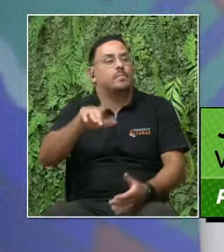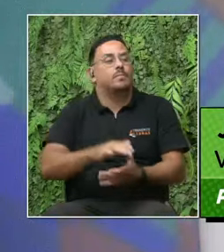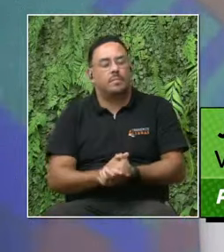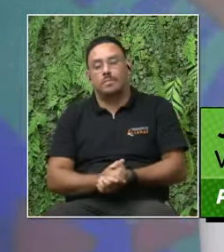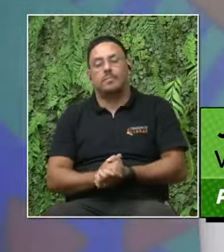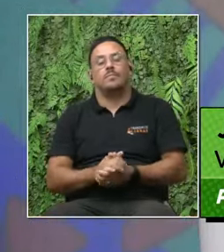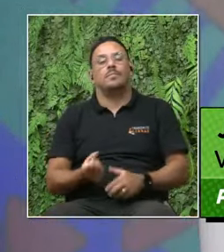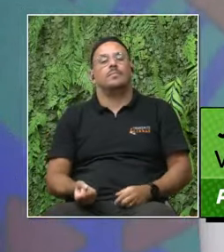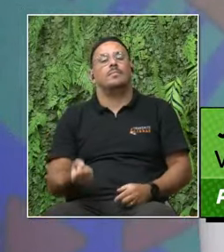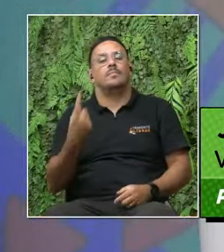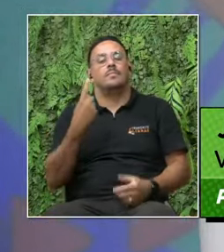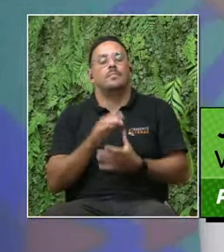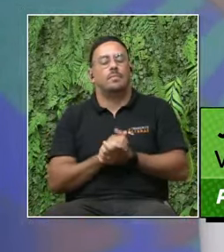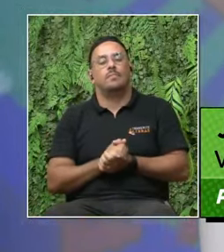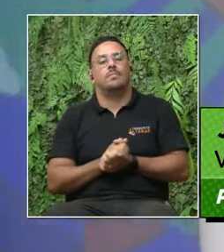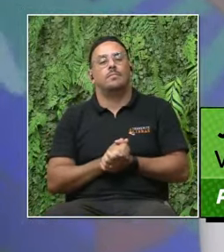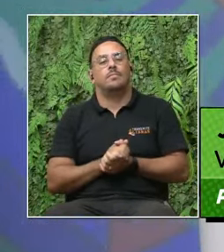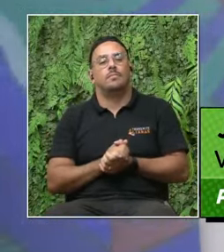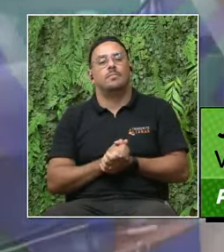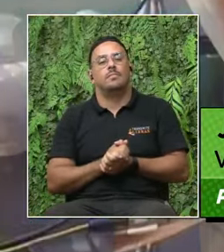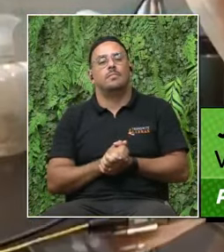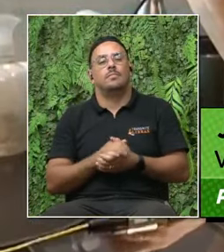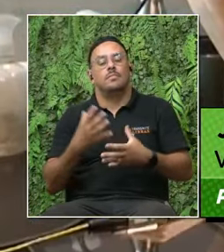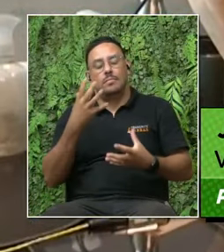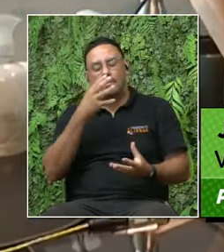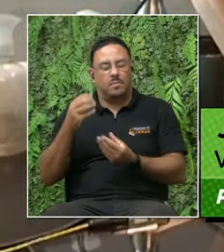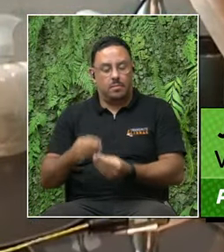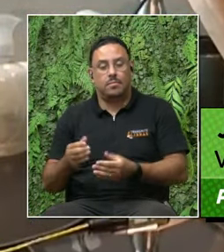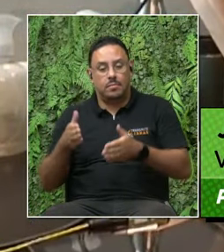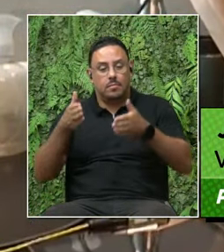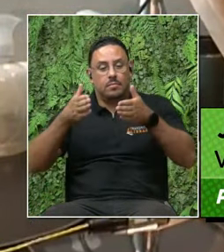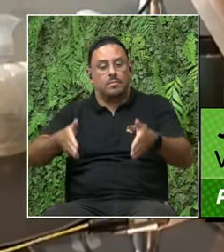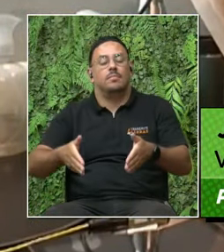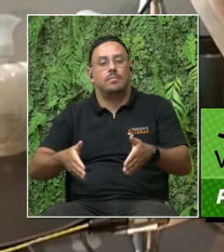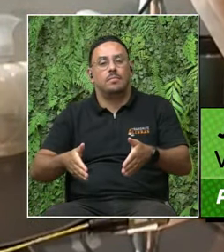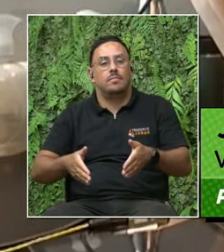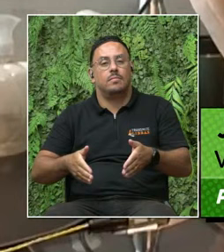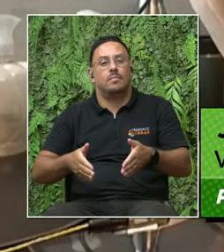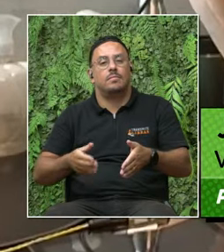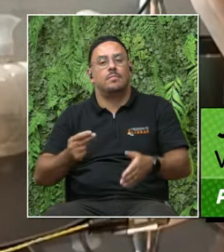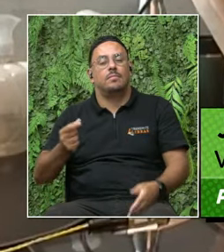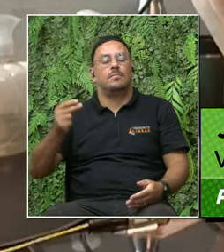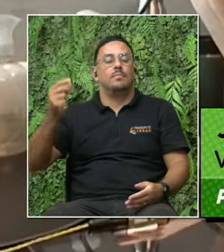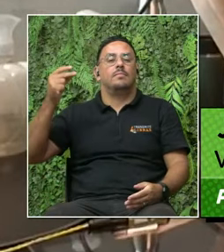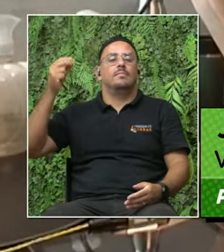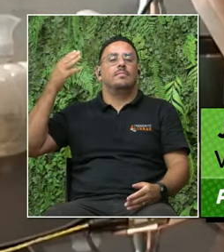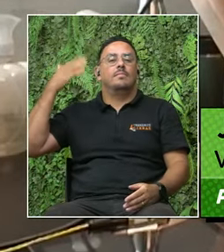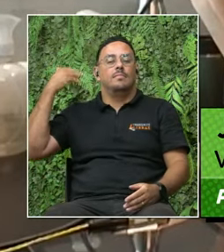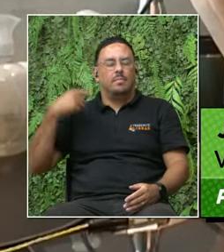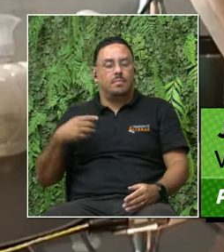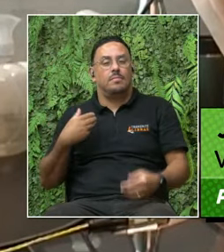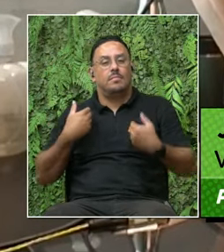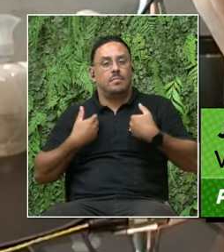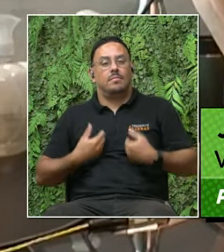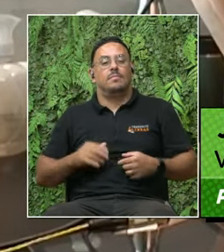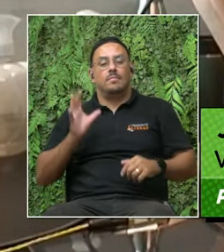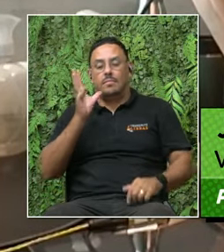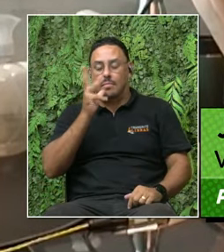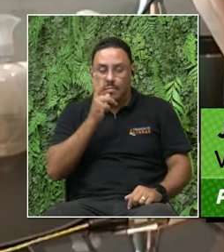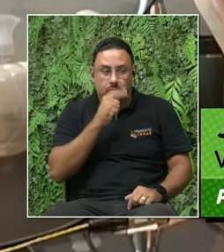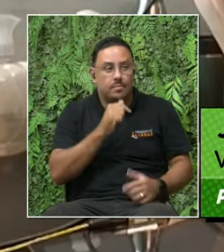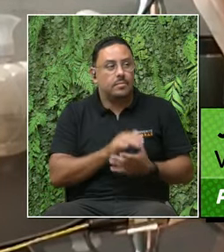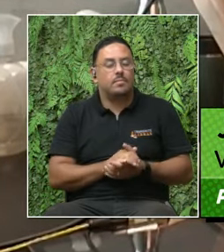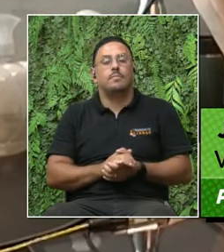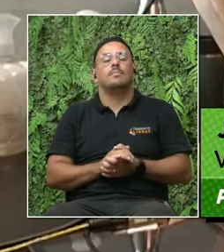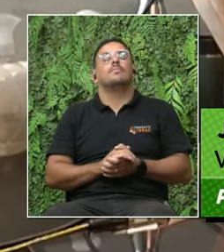que tá tá estranho no mineral Eu acho que o espírito já tava aqui o espírito chegou aqui bem antes viu Bob o corpo é que demorou porque olha vou falar